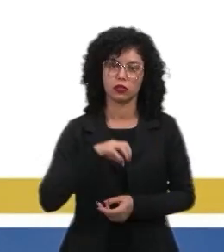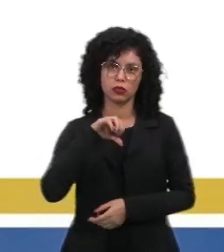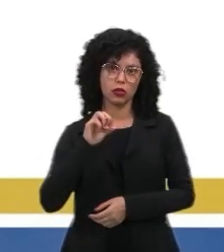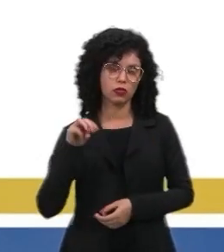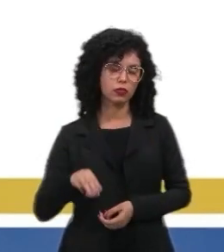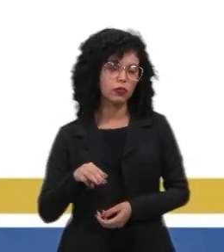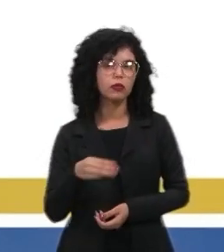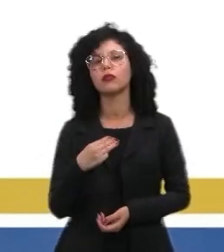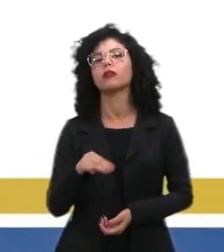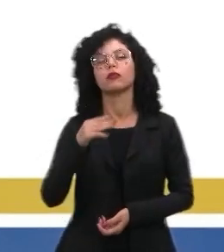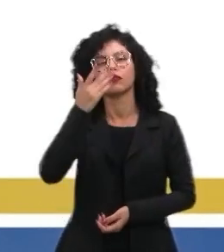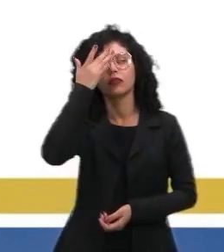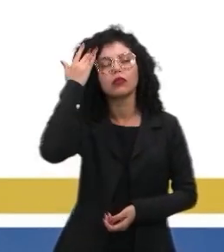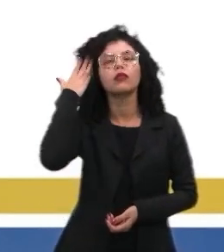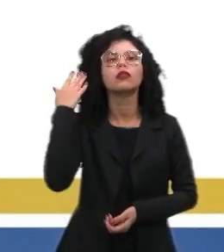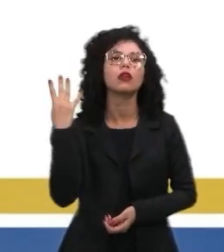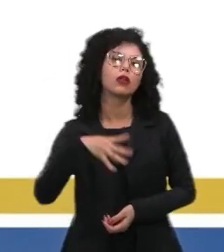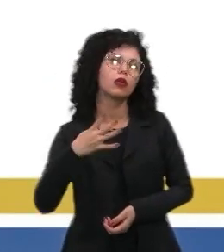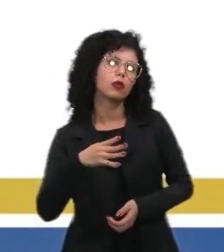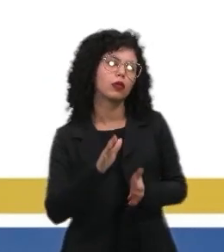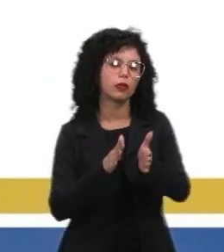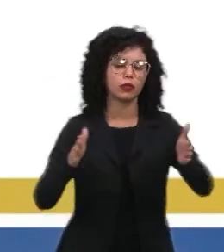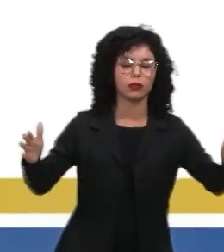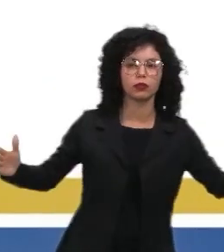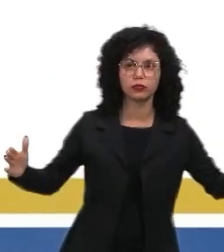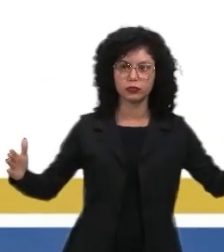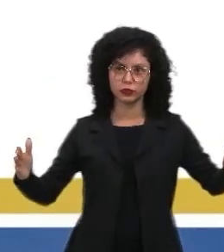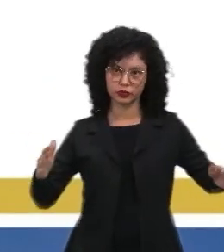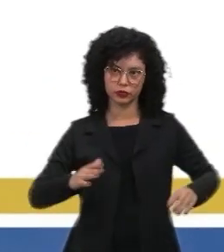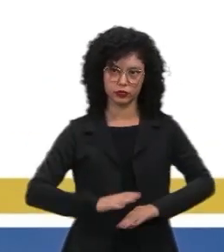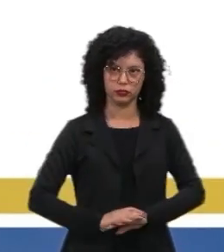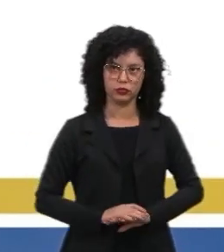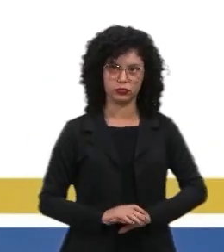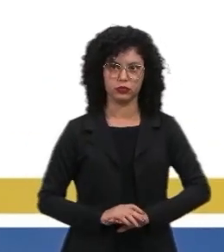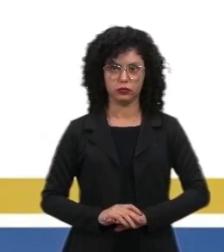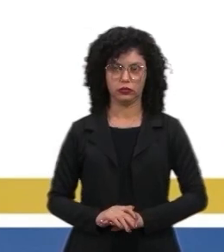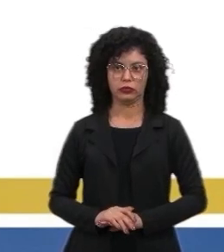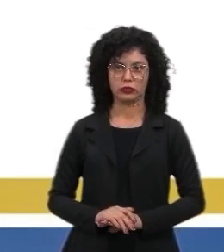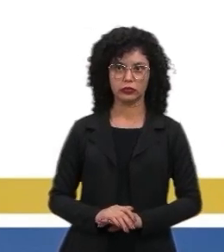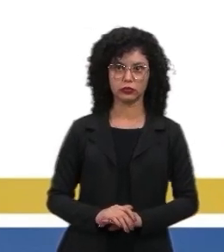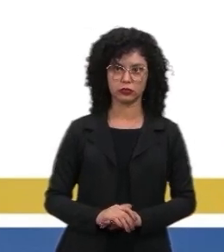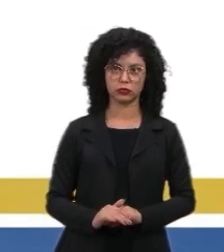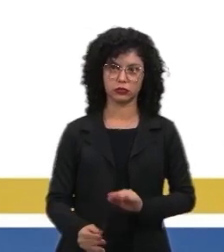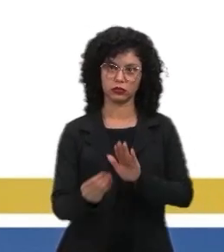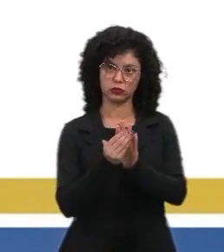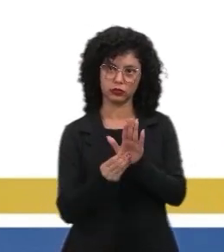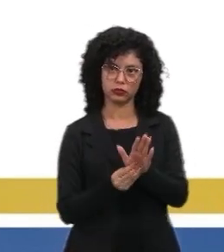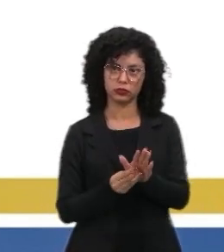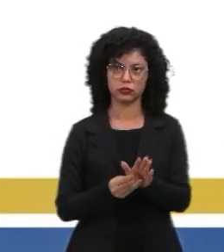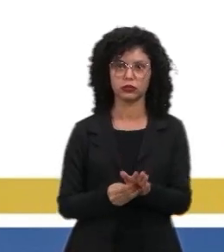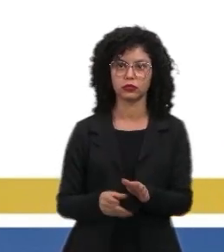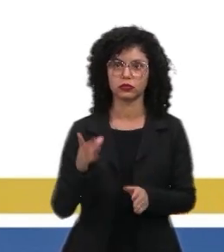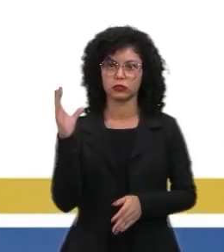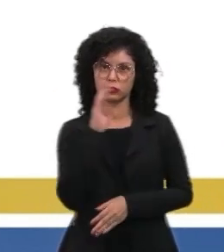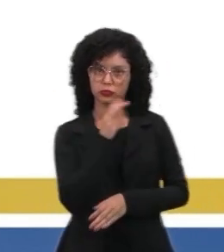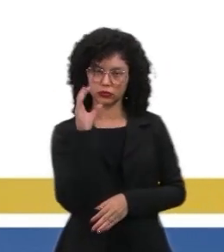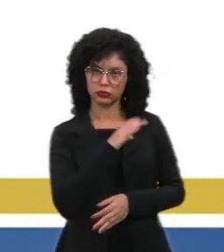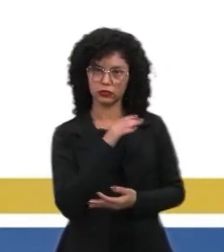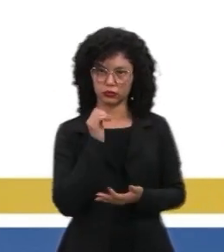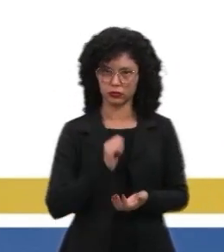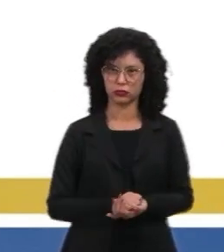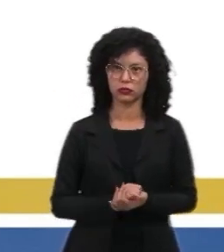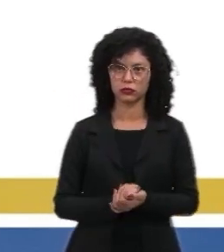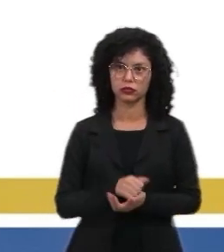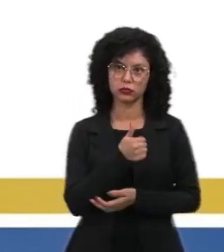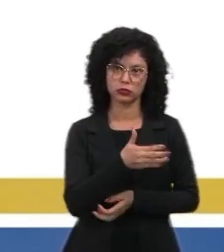metros de comprimento e 4 metros de largura. O dardo costuma sair das mãos do atleta com a velocidade de